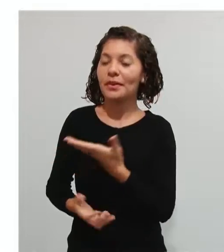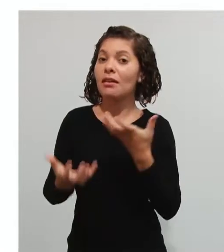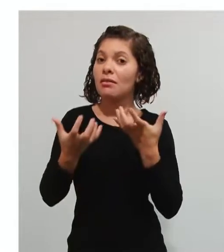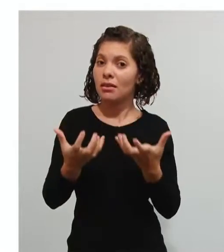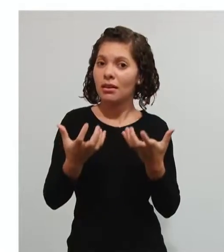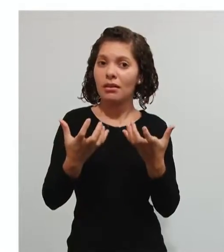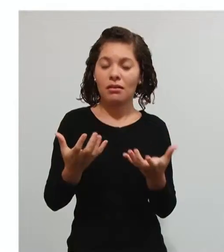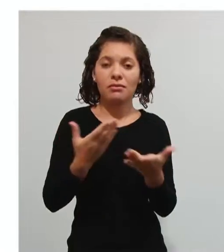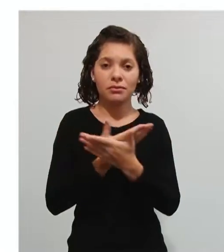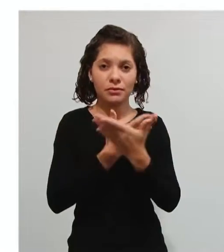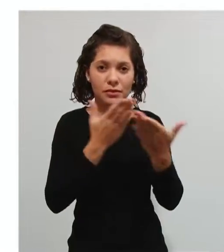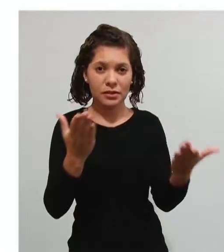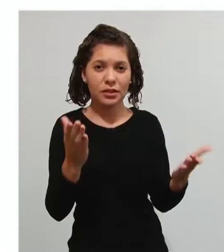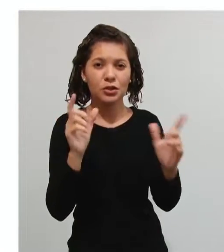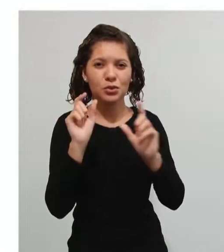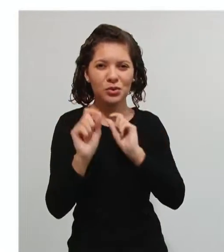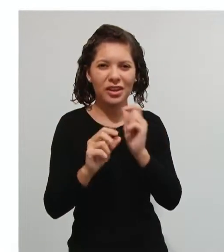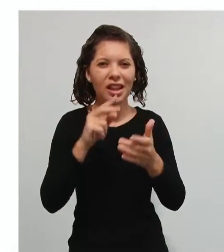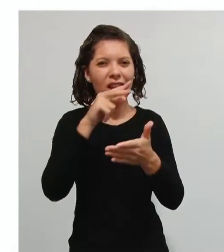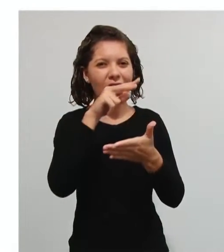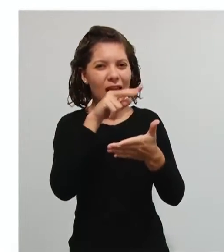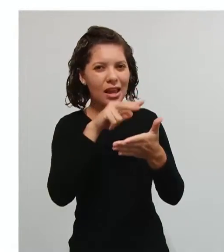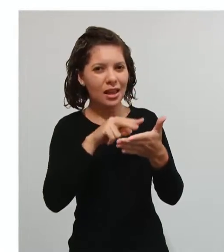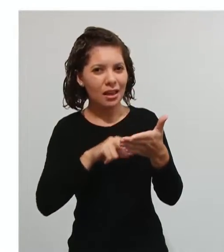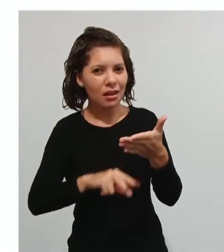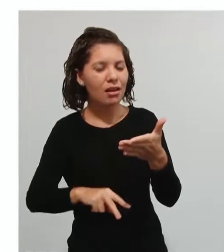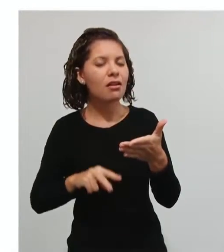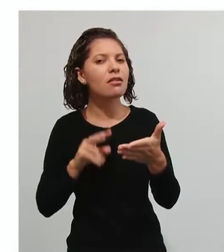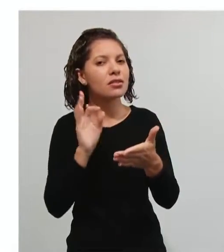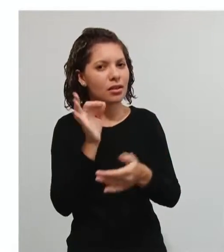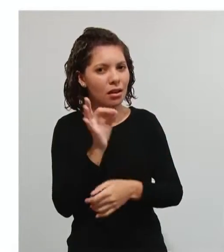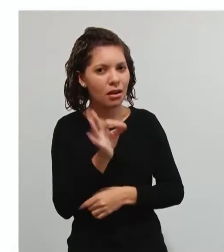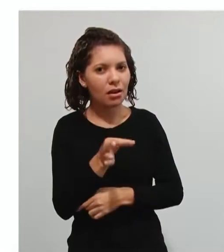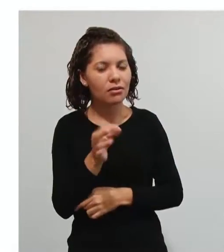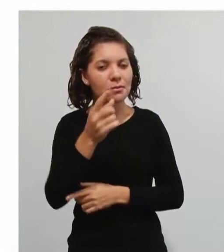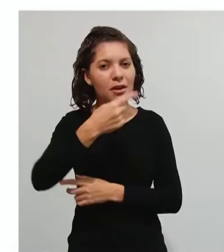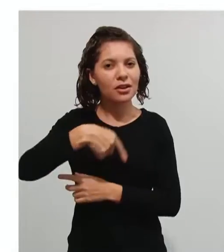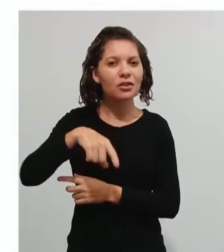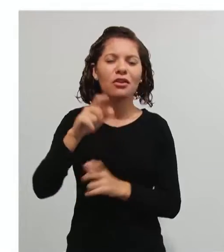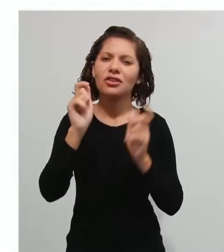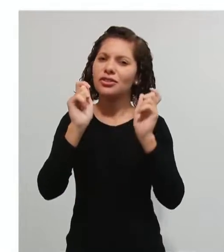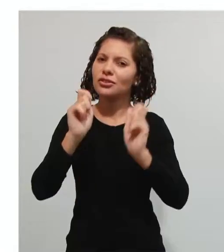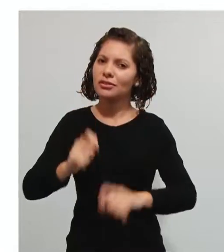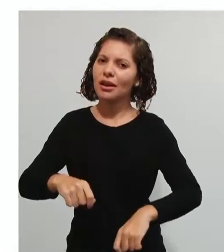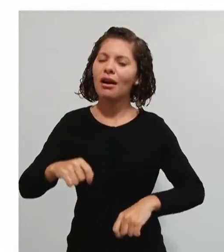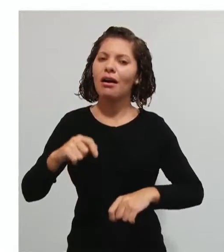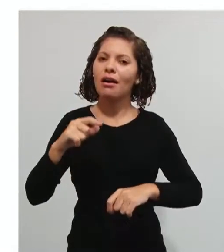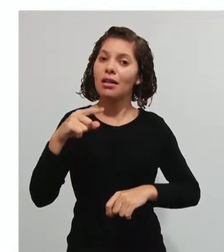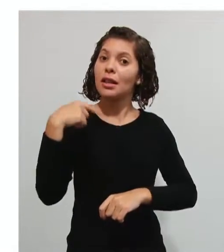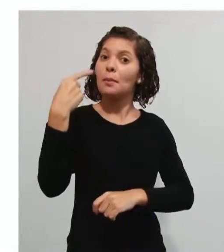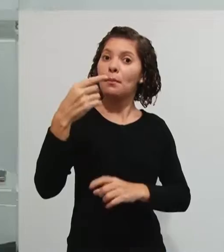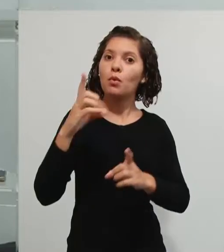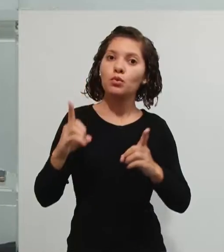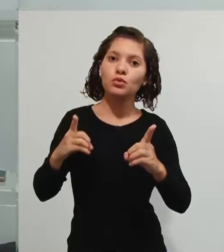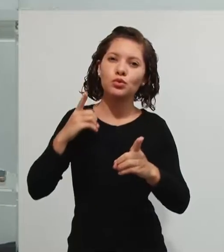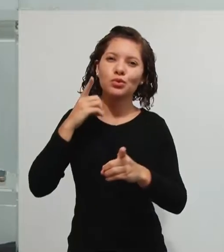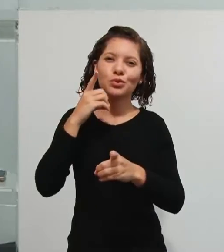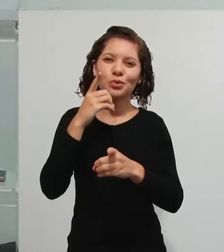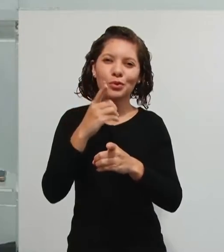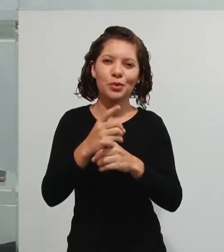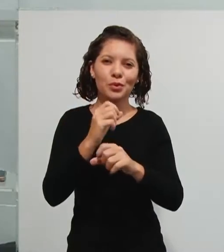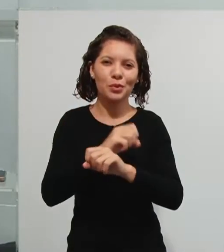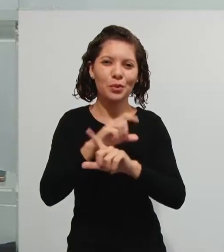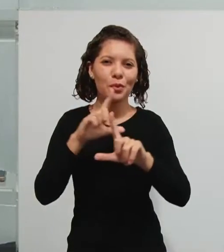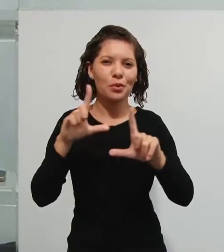senhores trabalhassem as leituras dos materiais para que nós possamos, lá no nosso momento de conflito